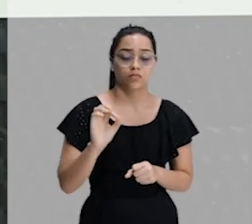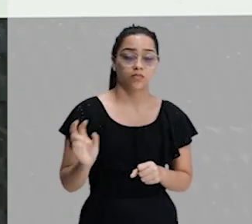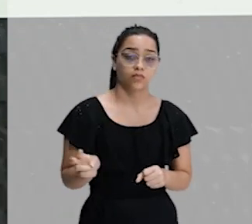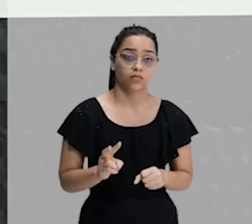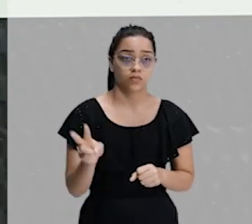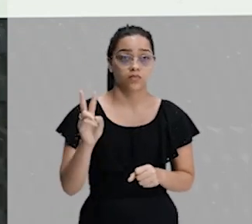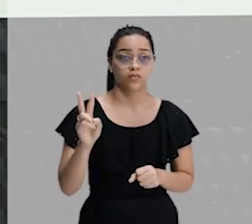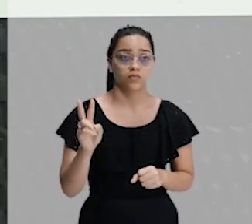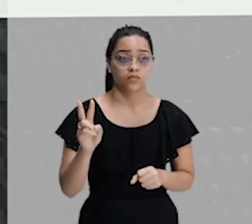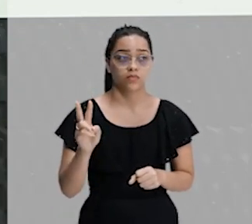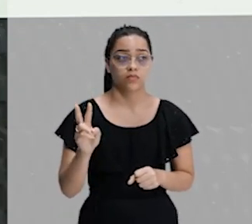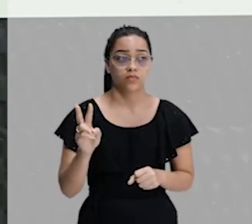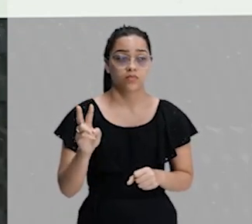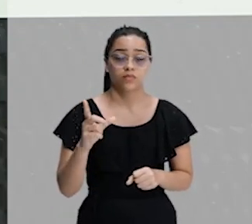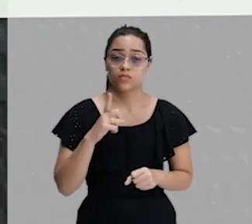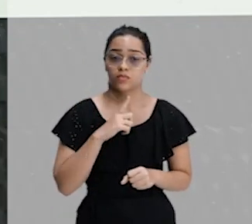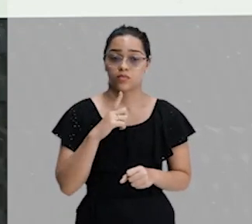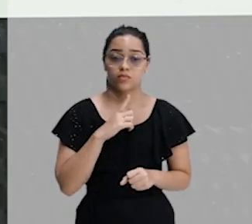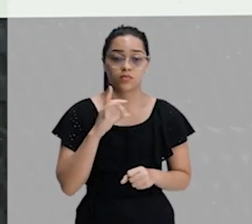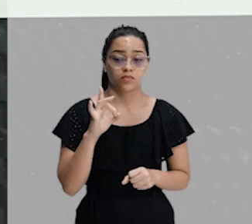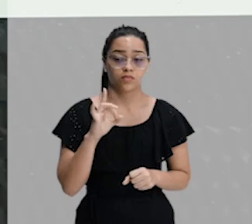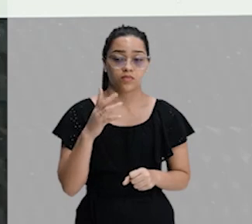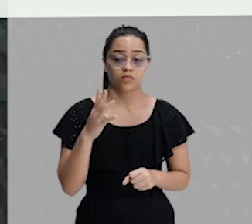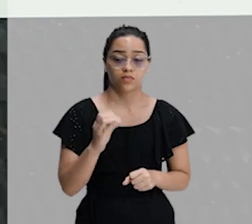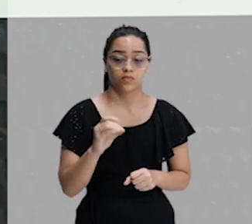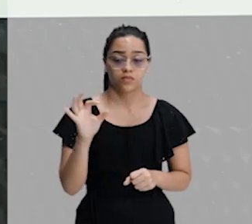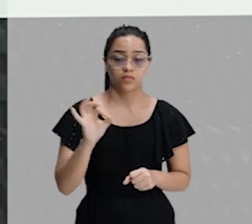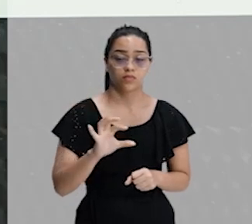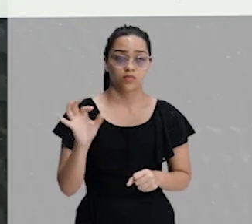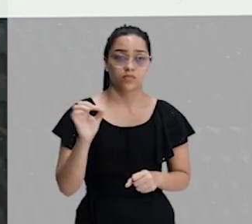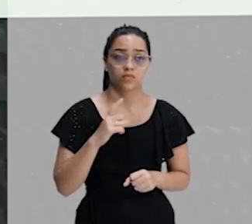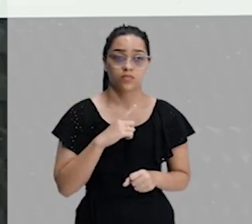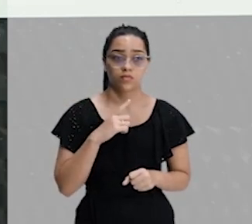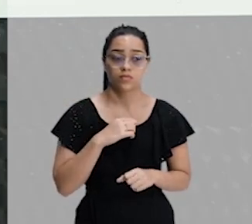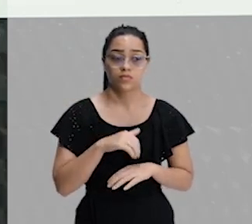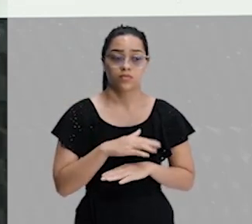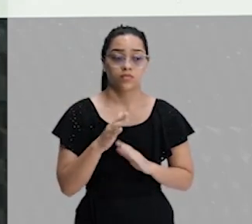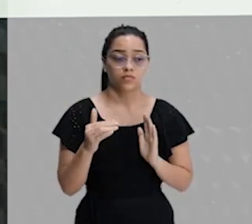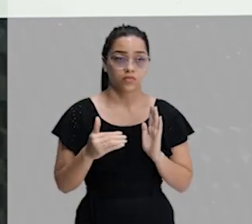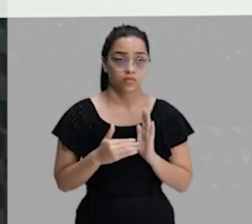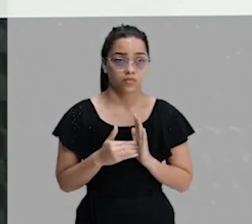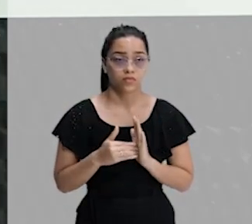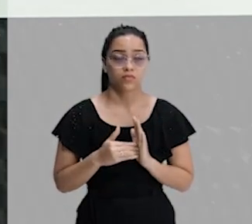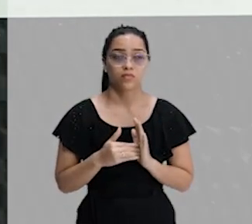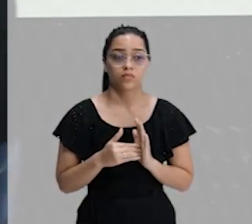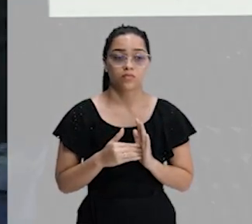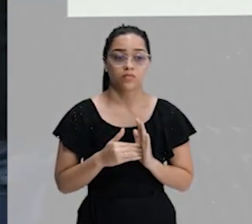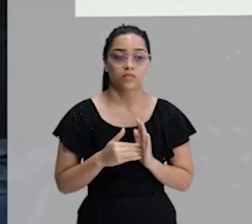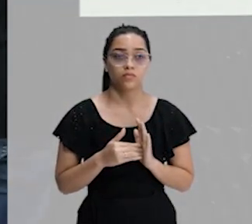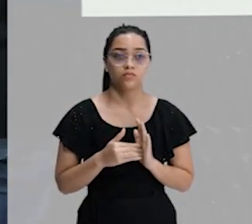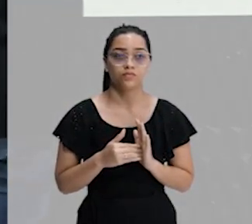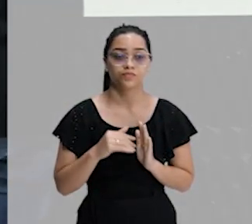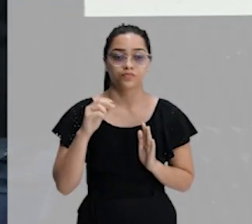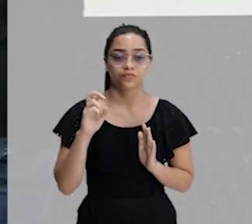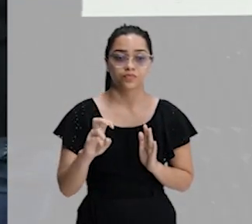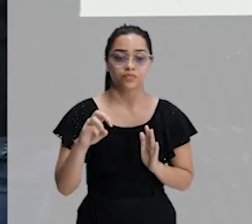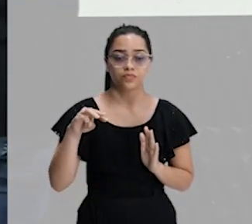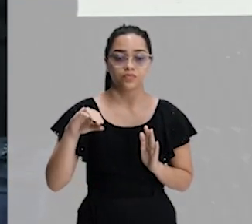valor. Tá? Como só tem 40% desse total, vou pegar aqui